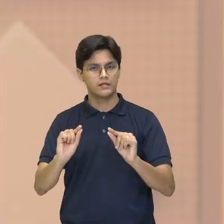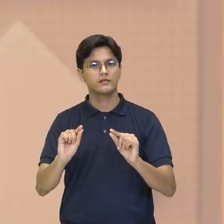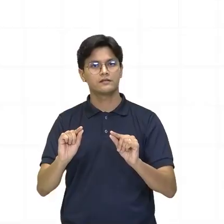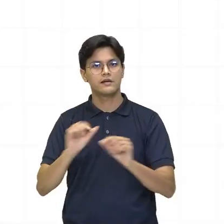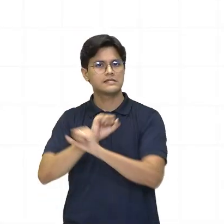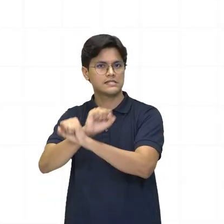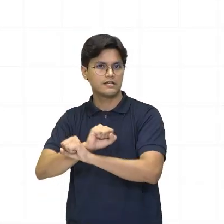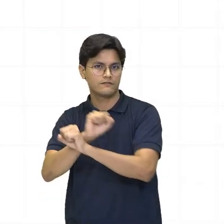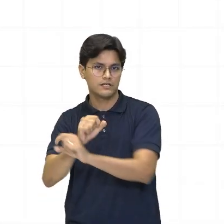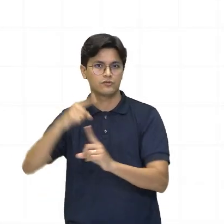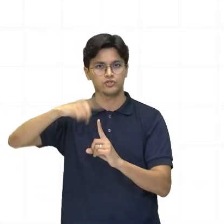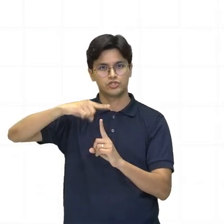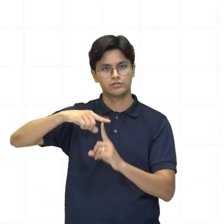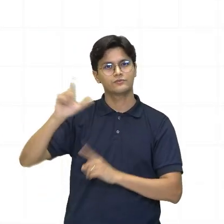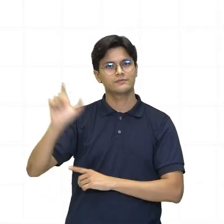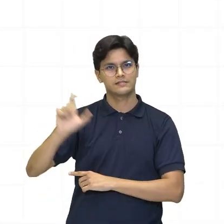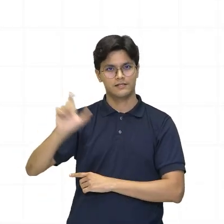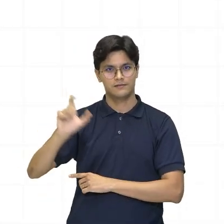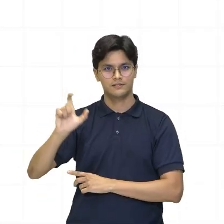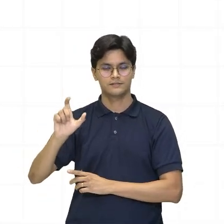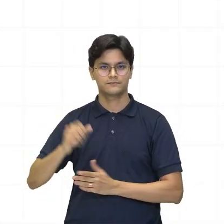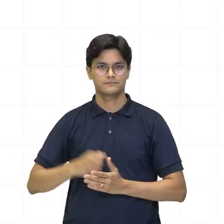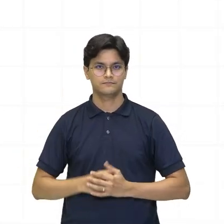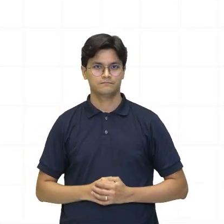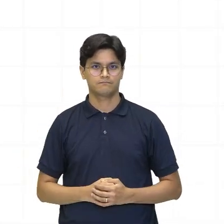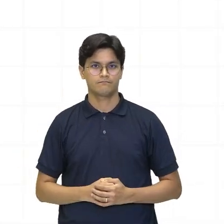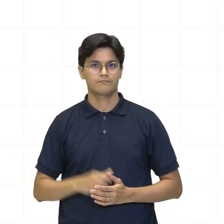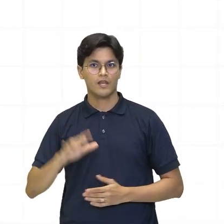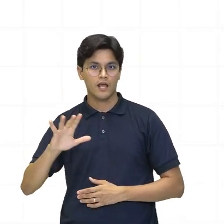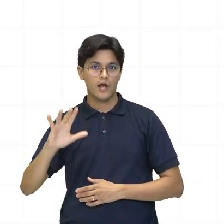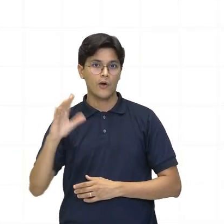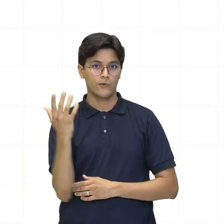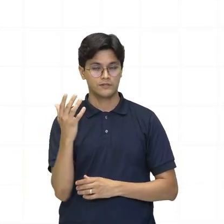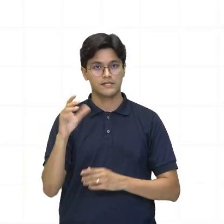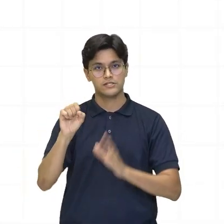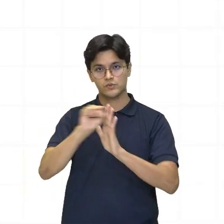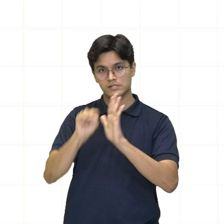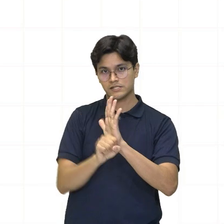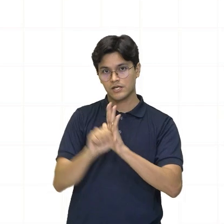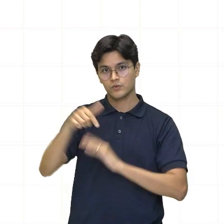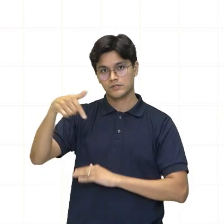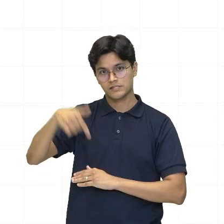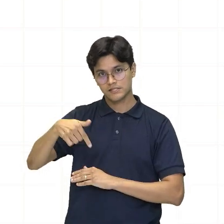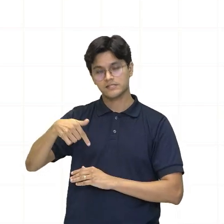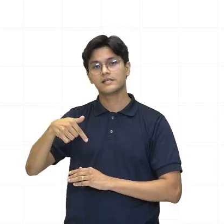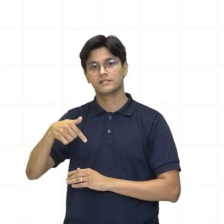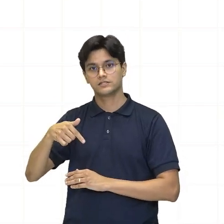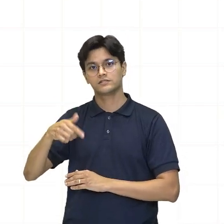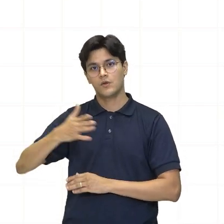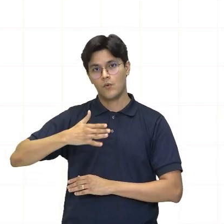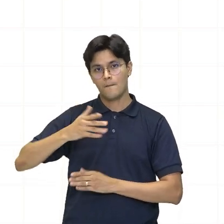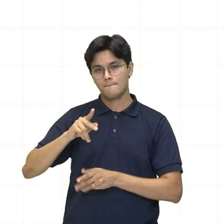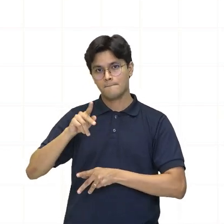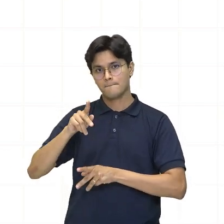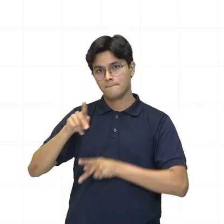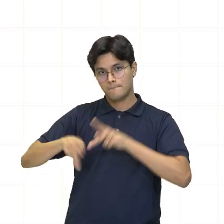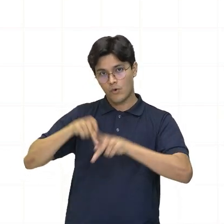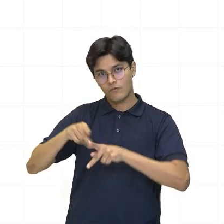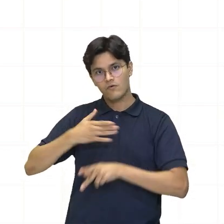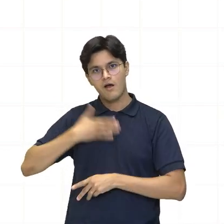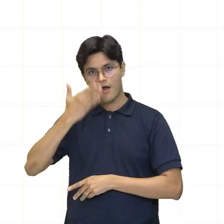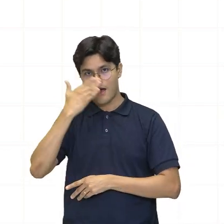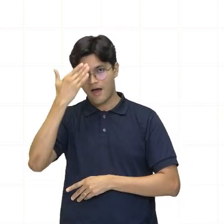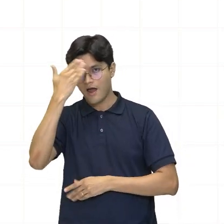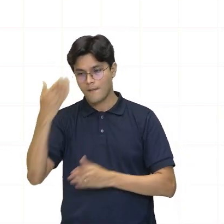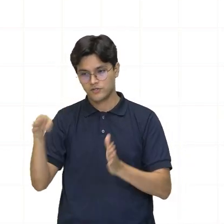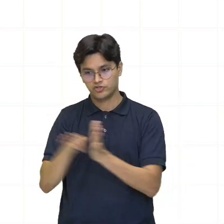escravização islâmica. Ela acontece no século VII, onde árabes chegam na África.